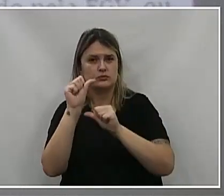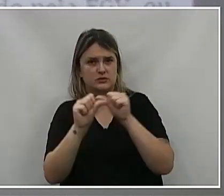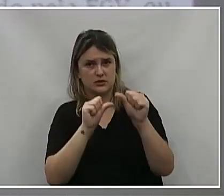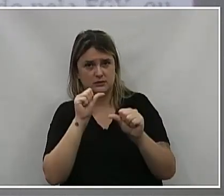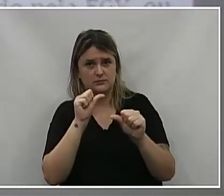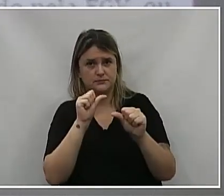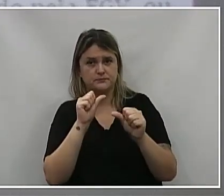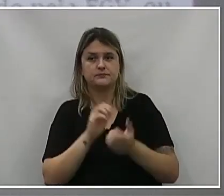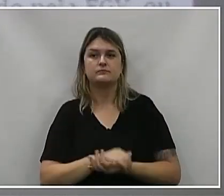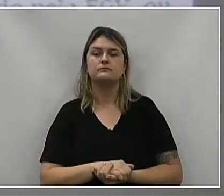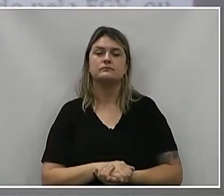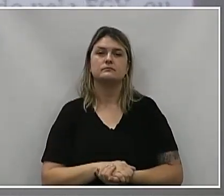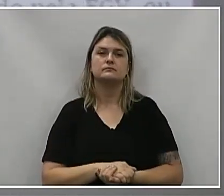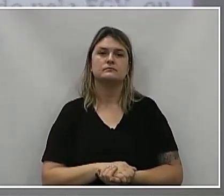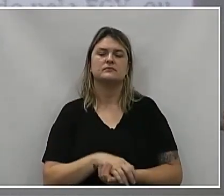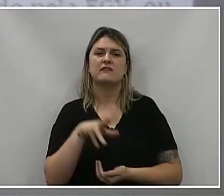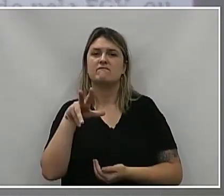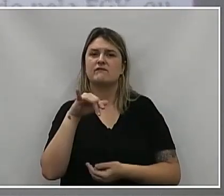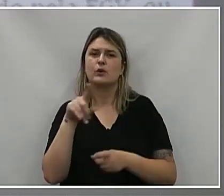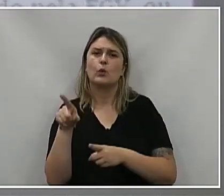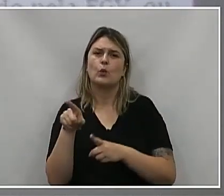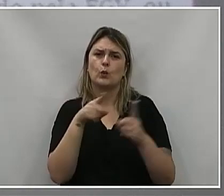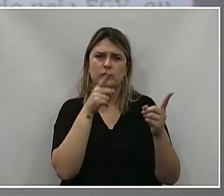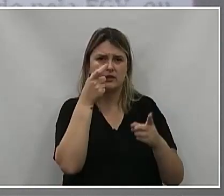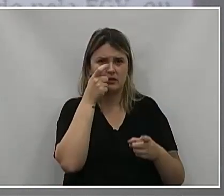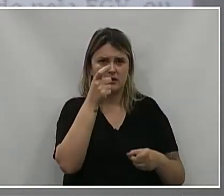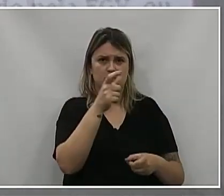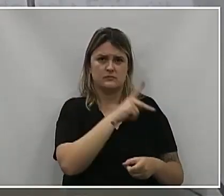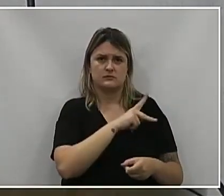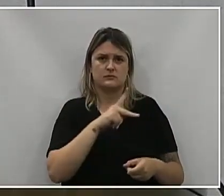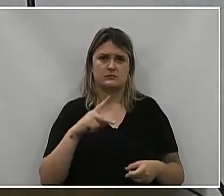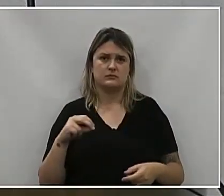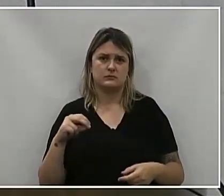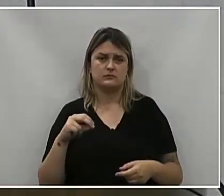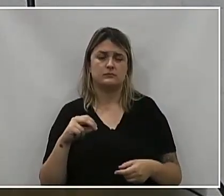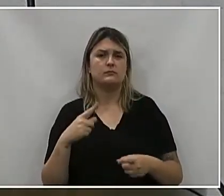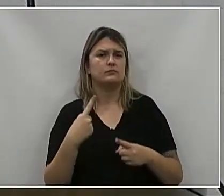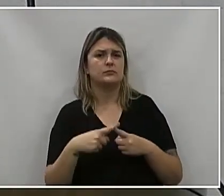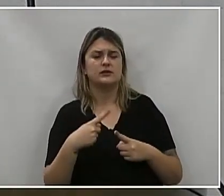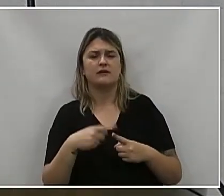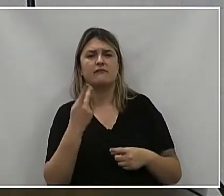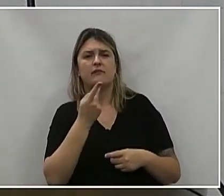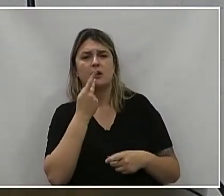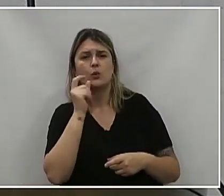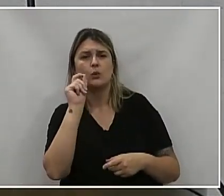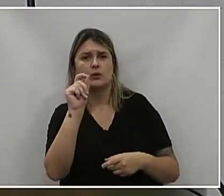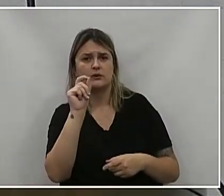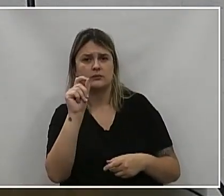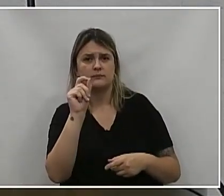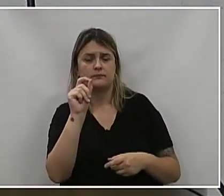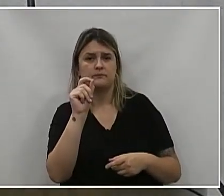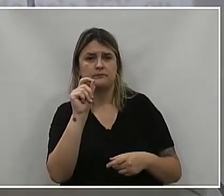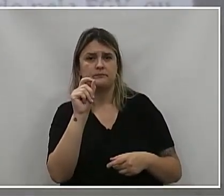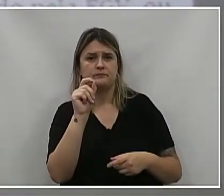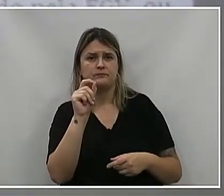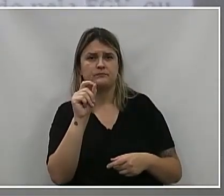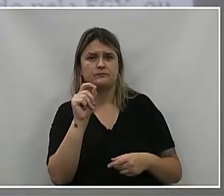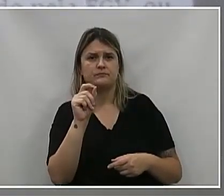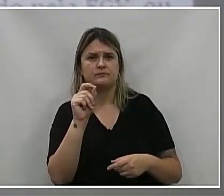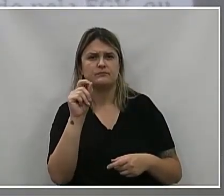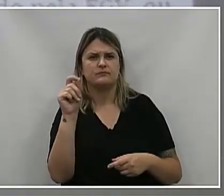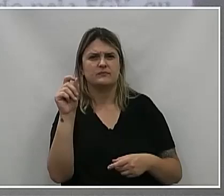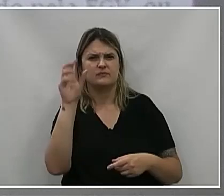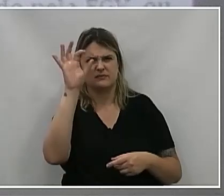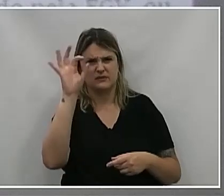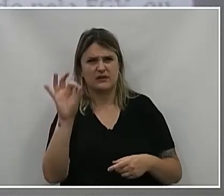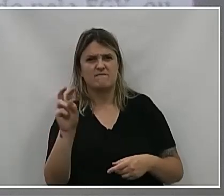modificada. Ela vai contra o interesse público, na verdade, né? Porque ela diz o seguinte: o índice geral de